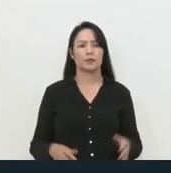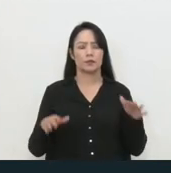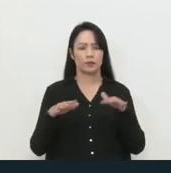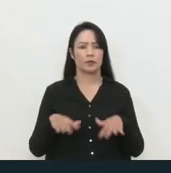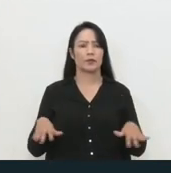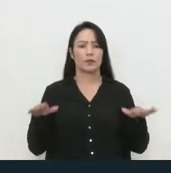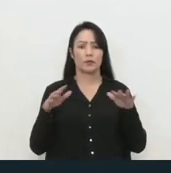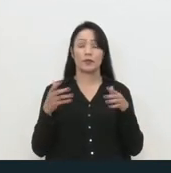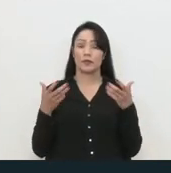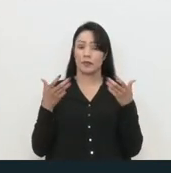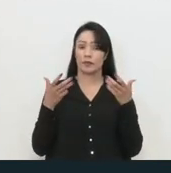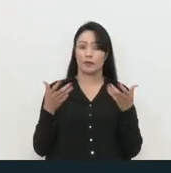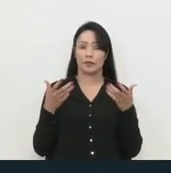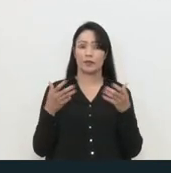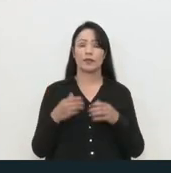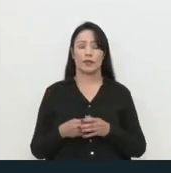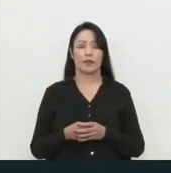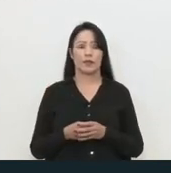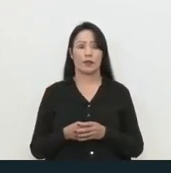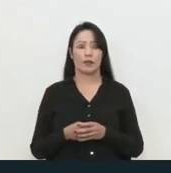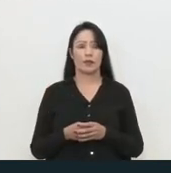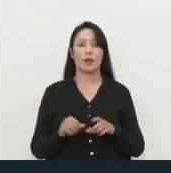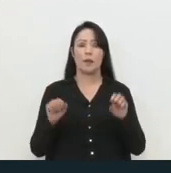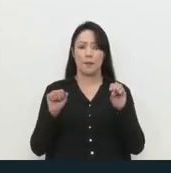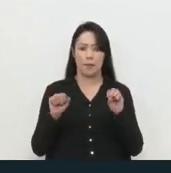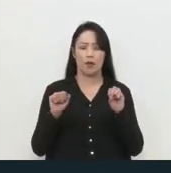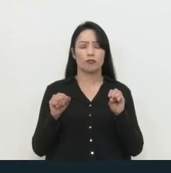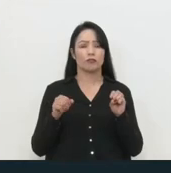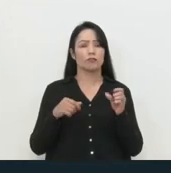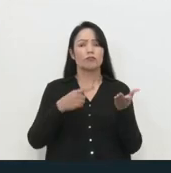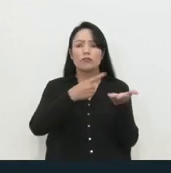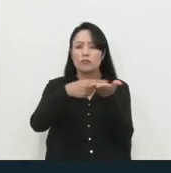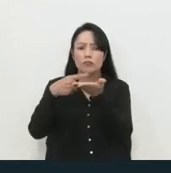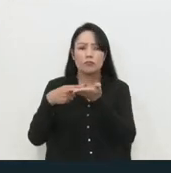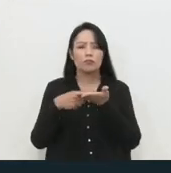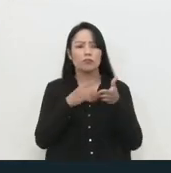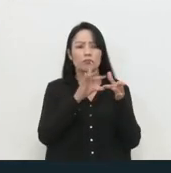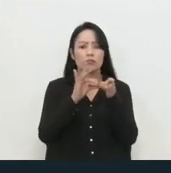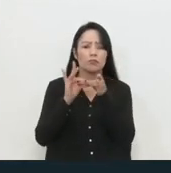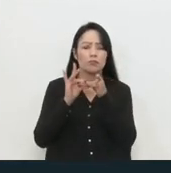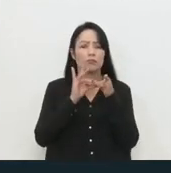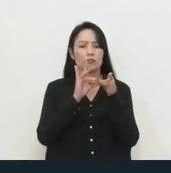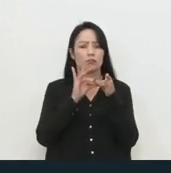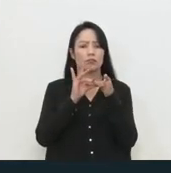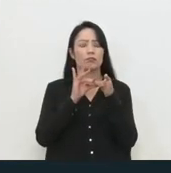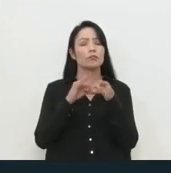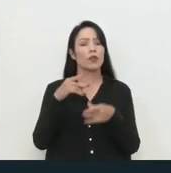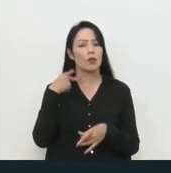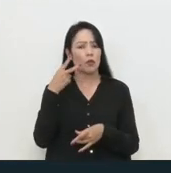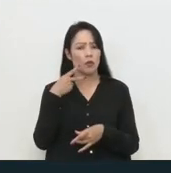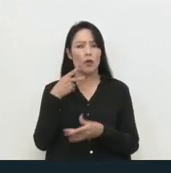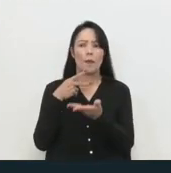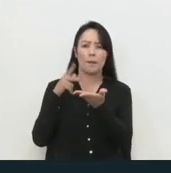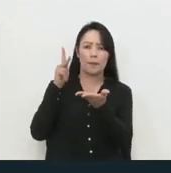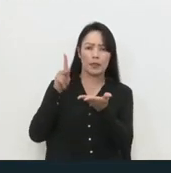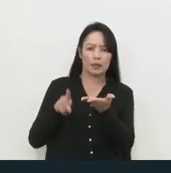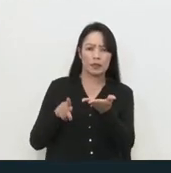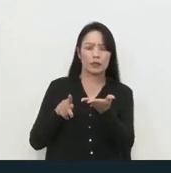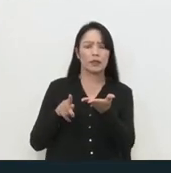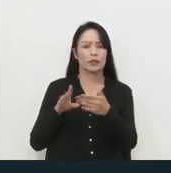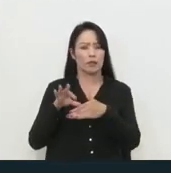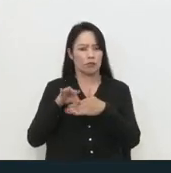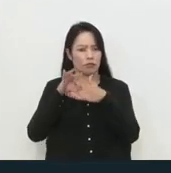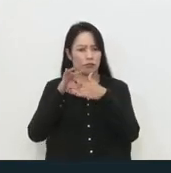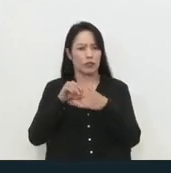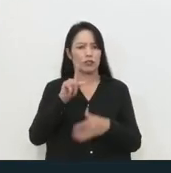Gostaríamos que fizessemos uma aliança Vereador Presidente ticiano Líder Gilvan